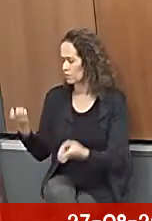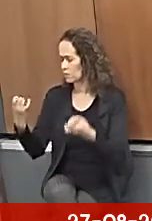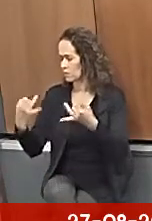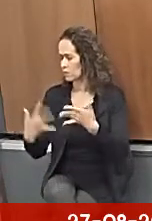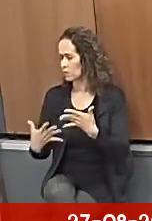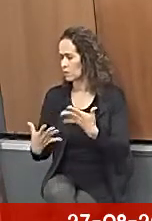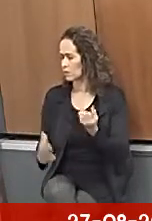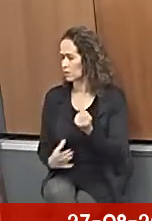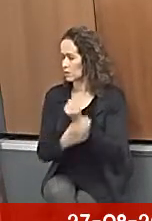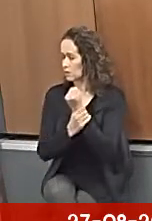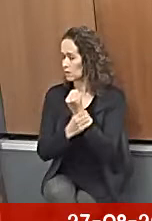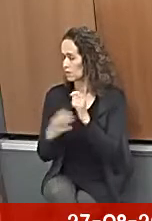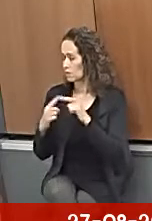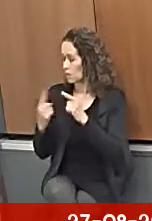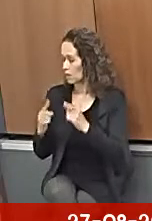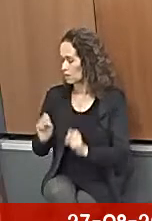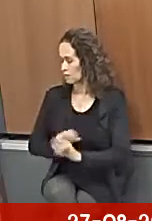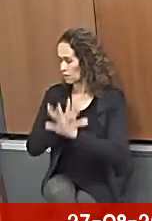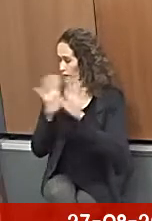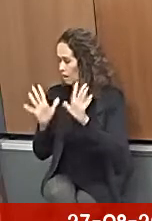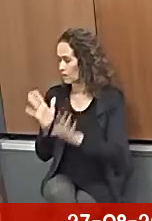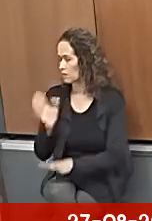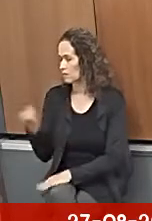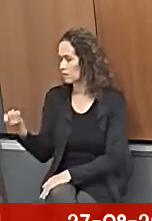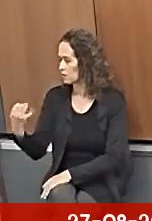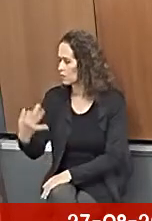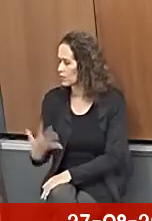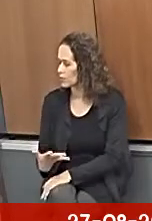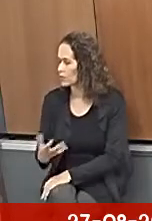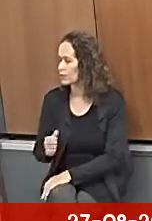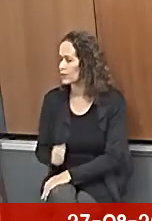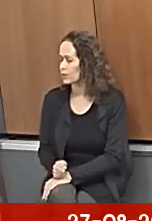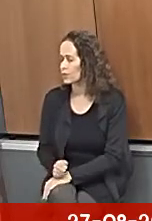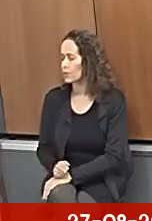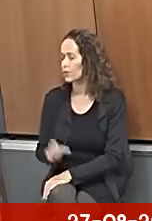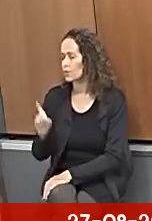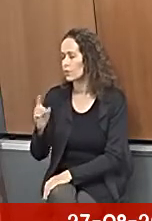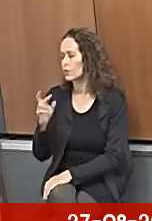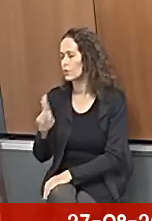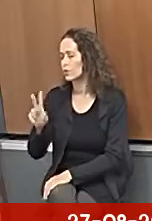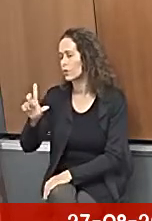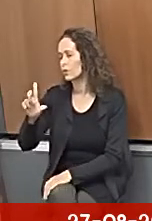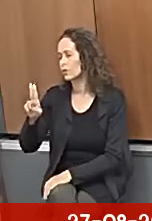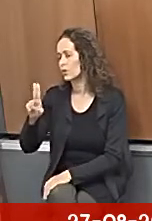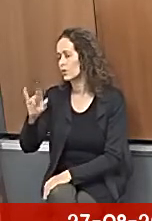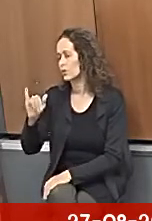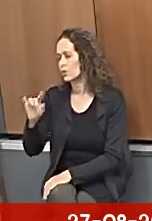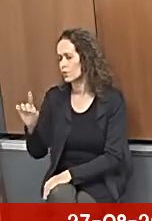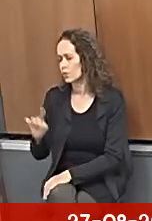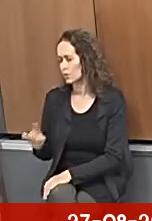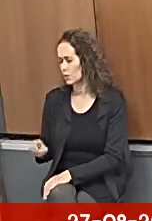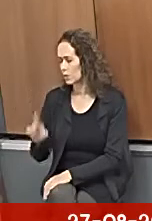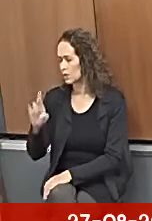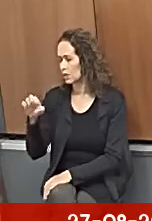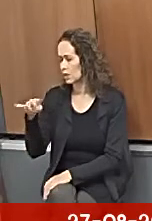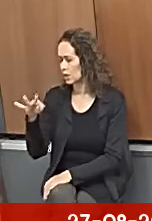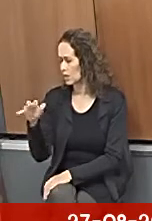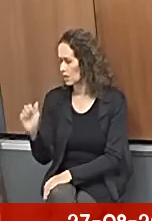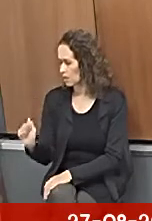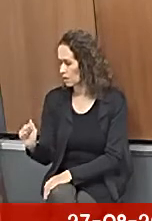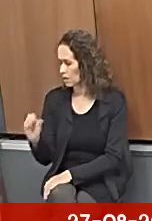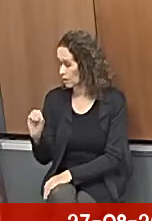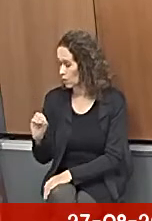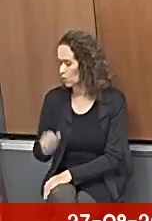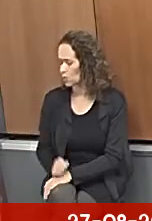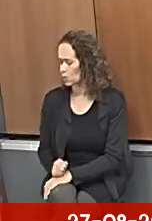acho que ficou bem claro aqui principalmente através da fala tô luiz renato que eu quero agradecer muito quem sabe o trabalho